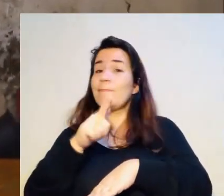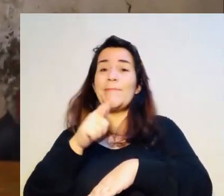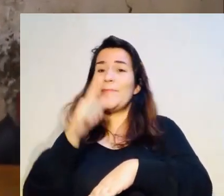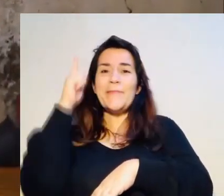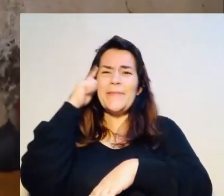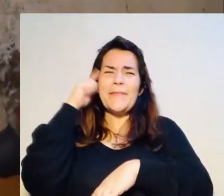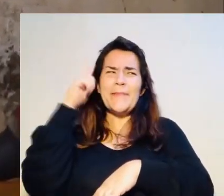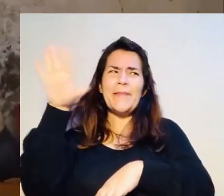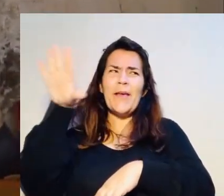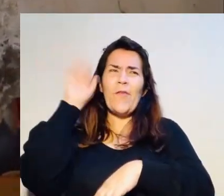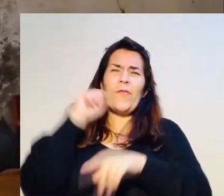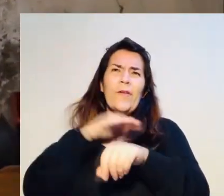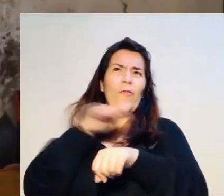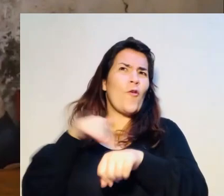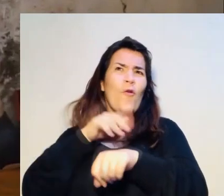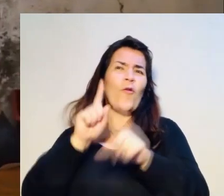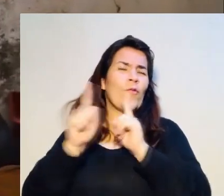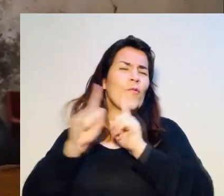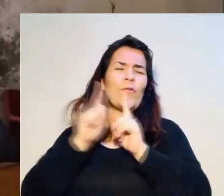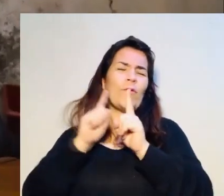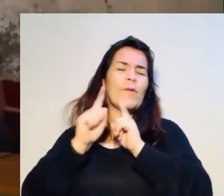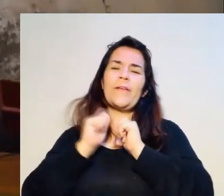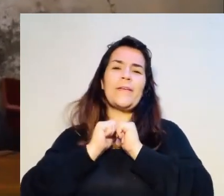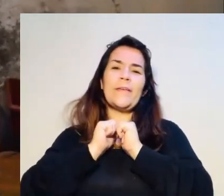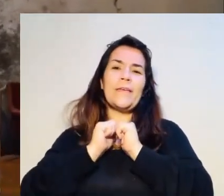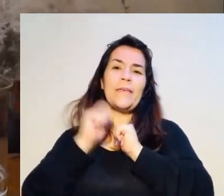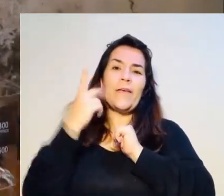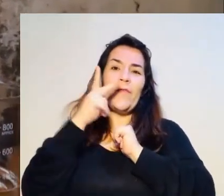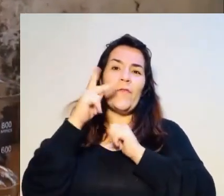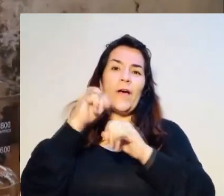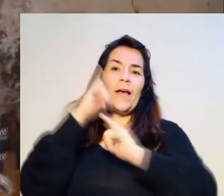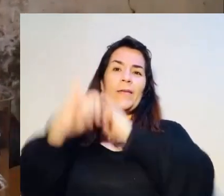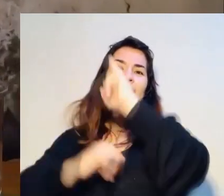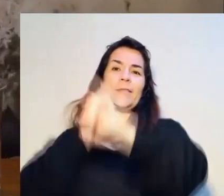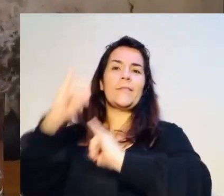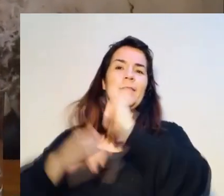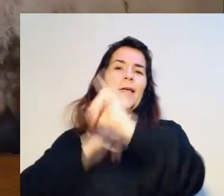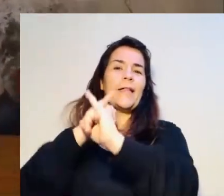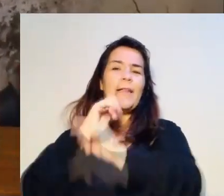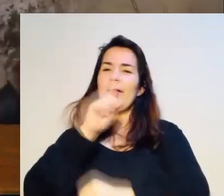ainda não tão preparado para essa conversa, como se diz aí na internet.